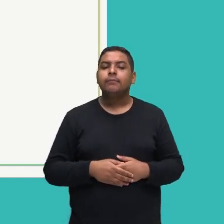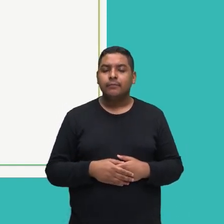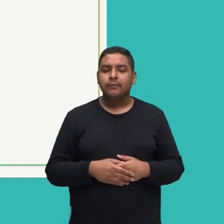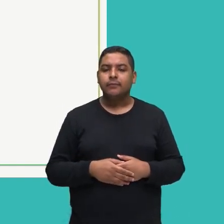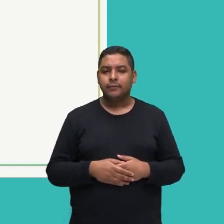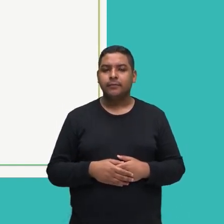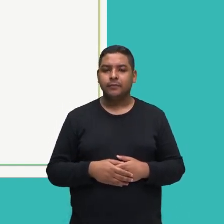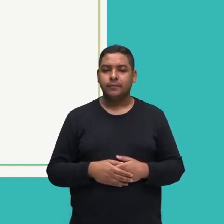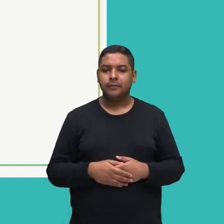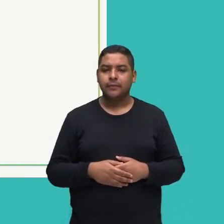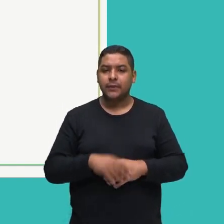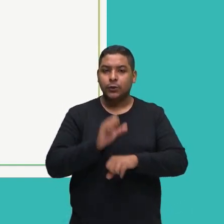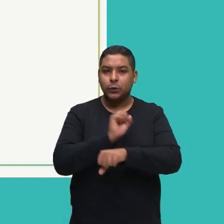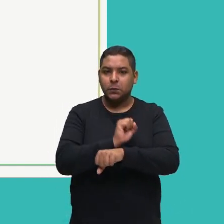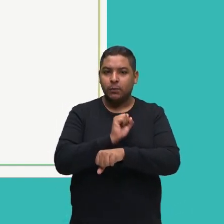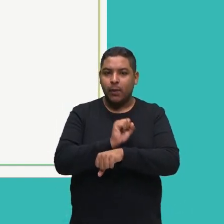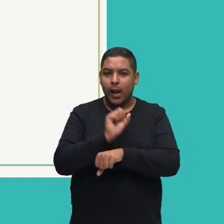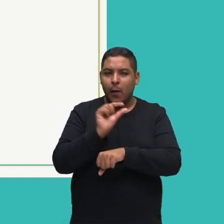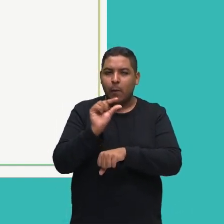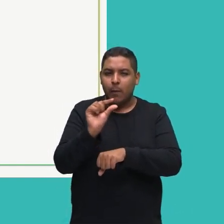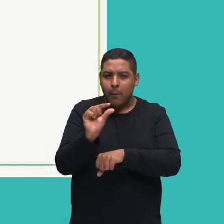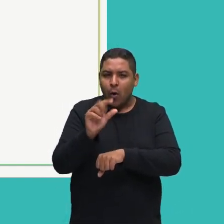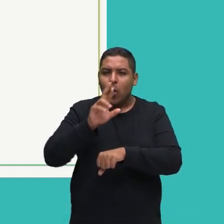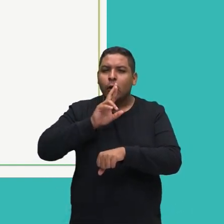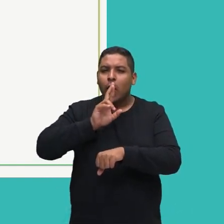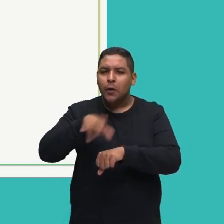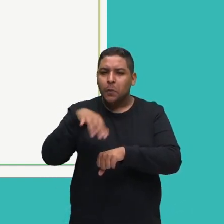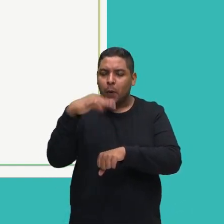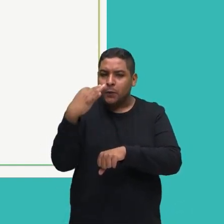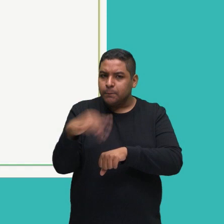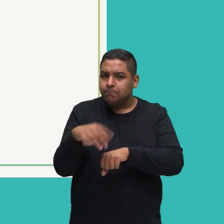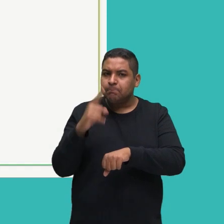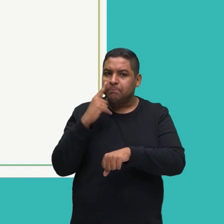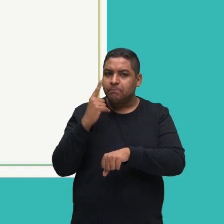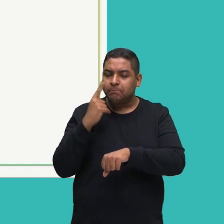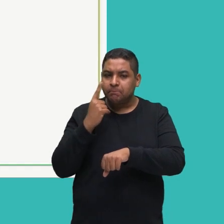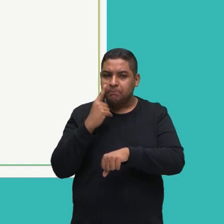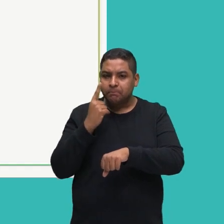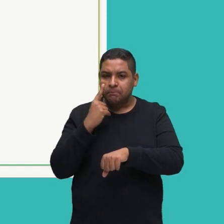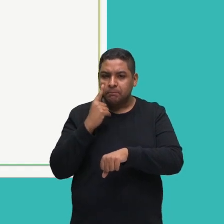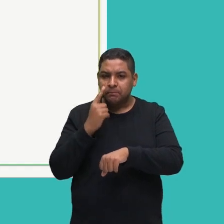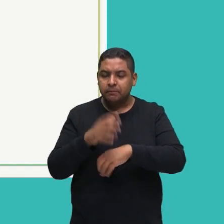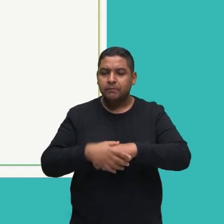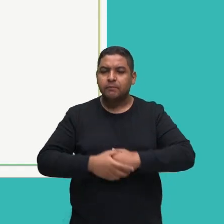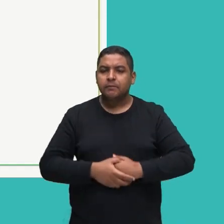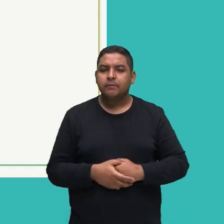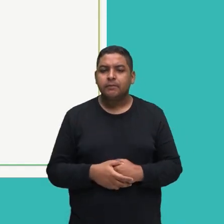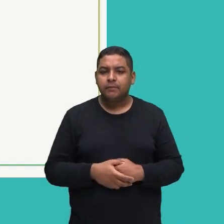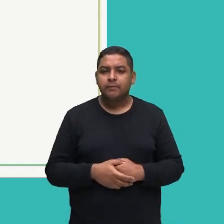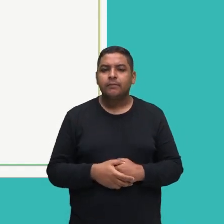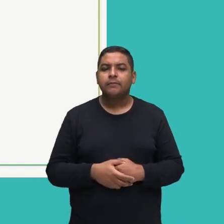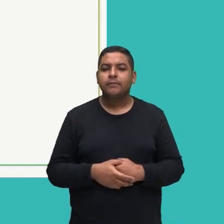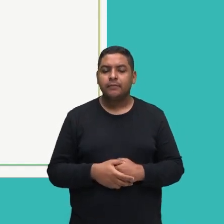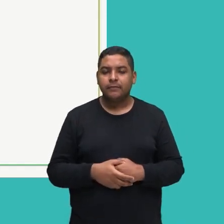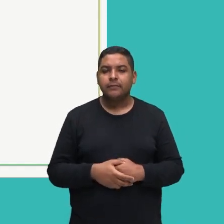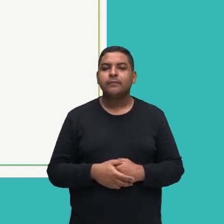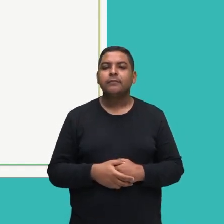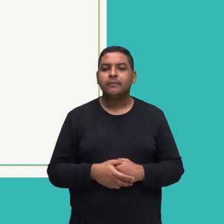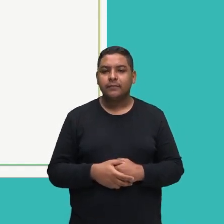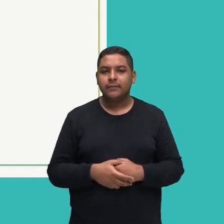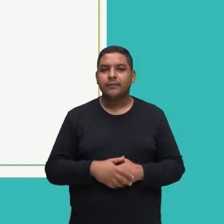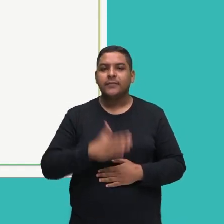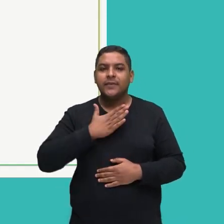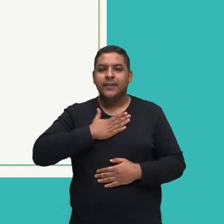processando. Vamos ver se a galera sabe o que é cabreiro. Ih, tá